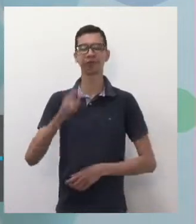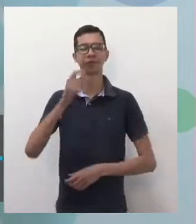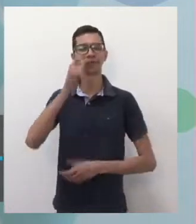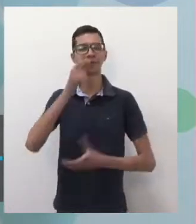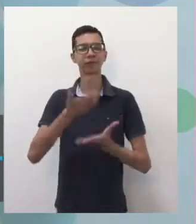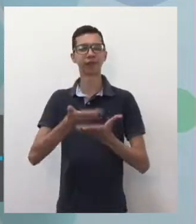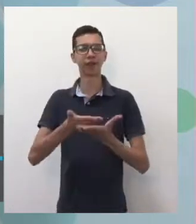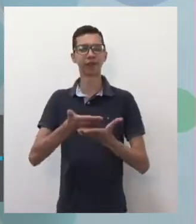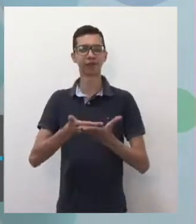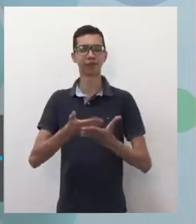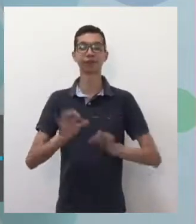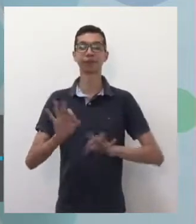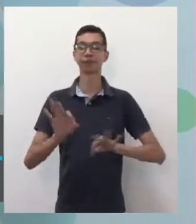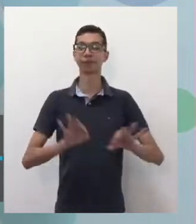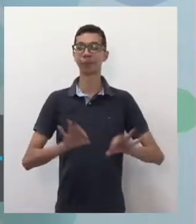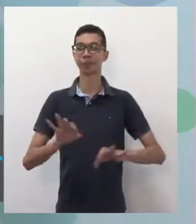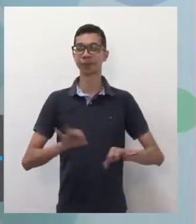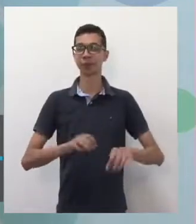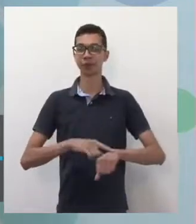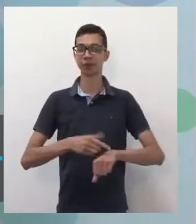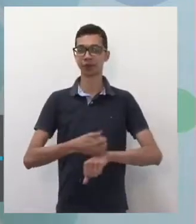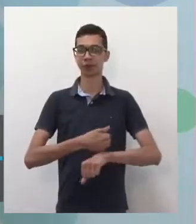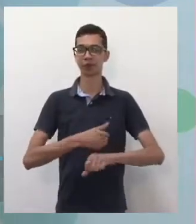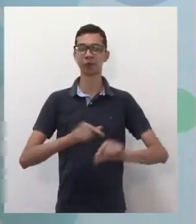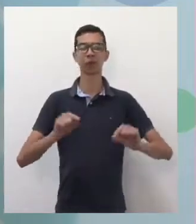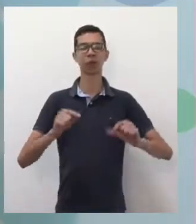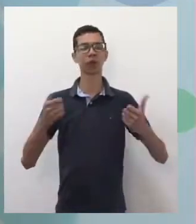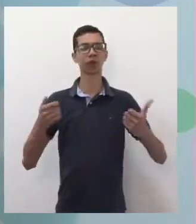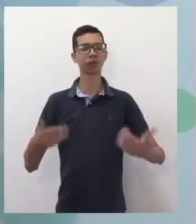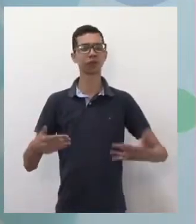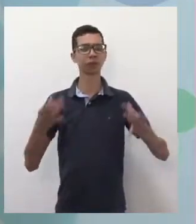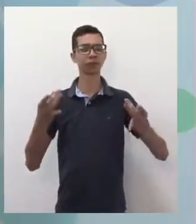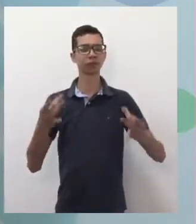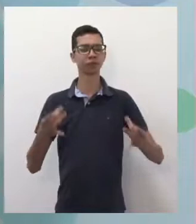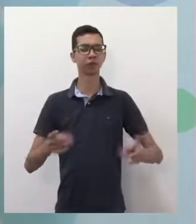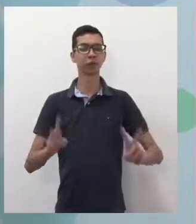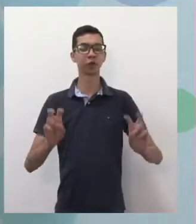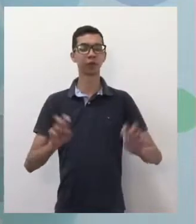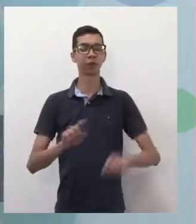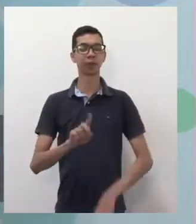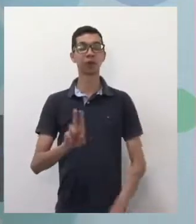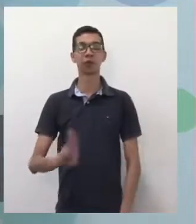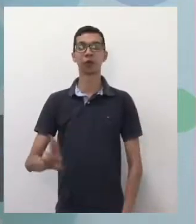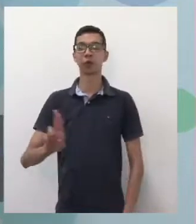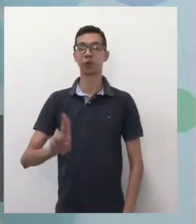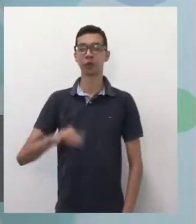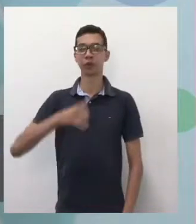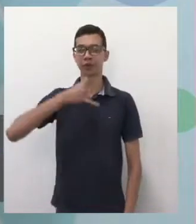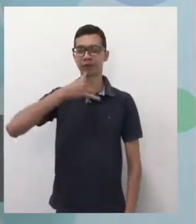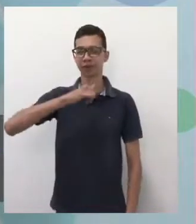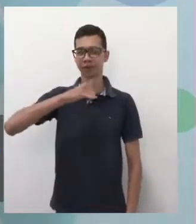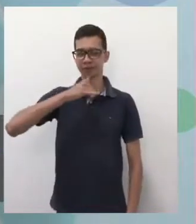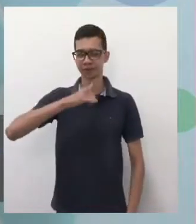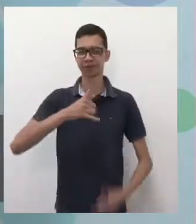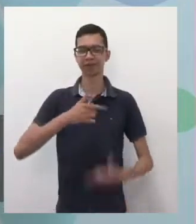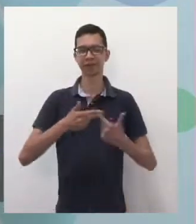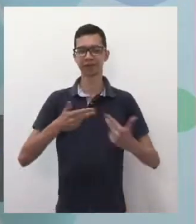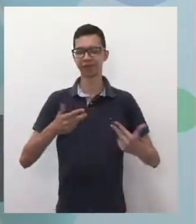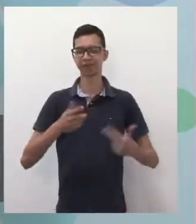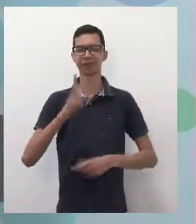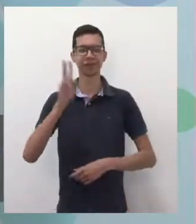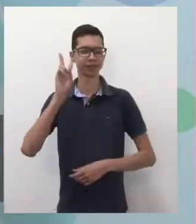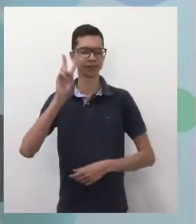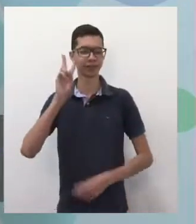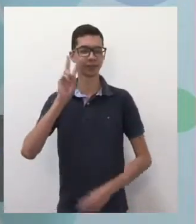nós fizemos recentemente, que falava sobre alguns aspectos do consumo elétrico, de potência, de energia e tudo mais. Eu